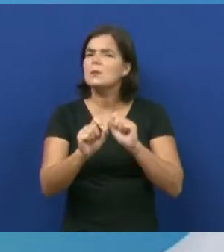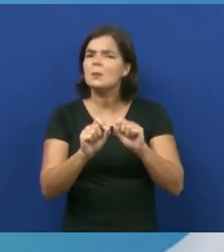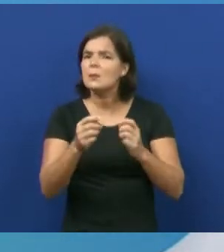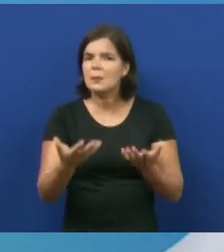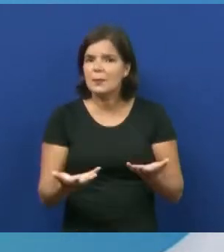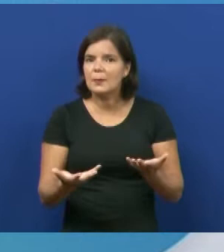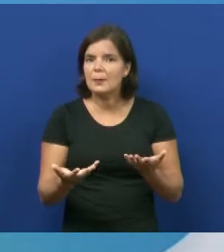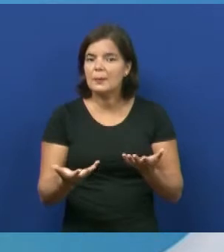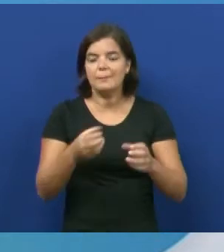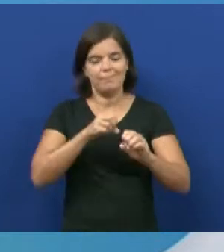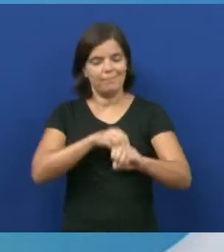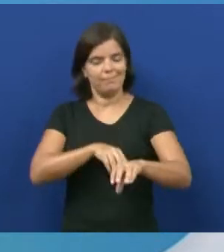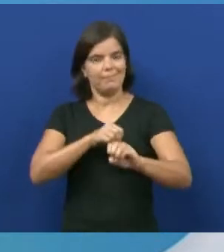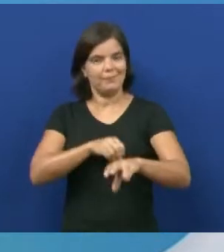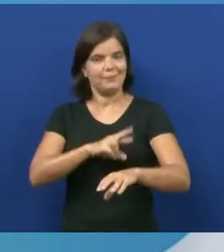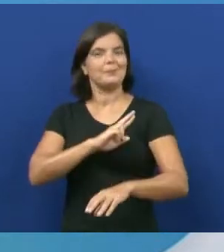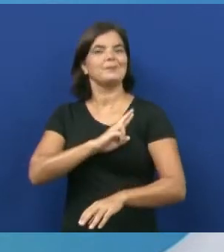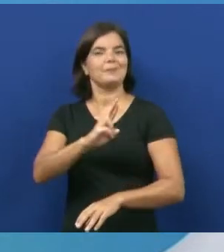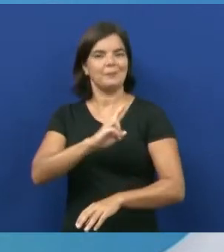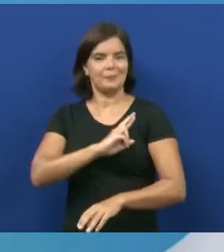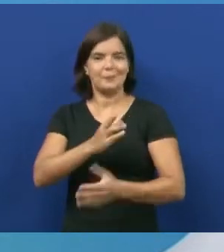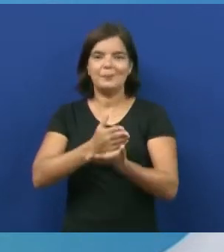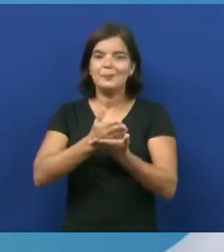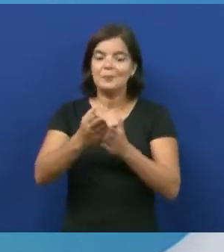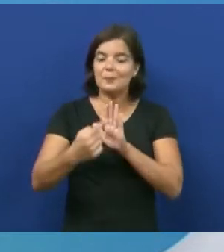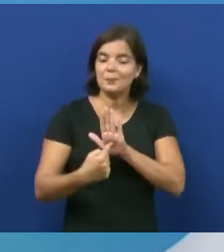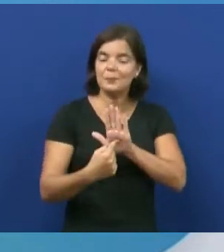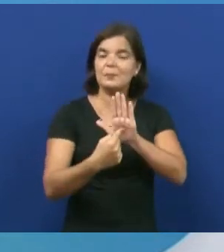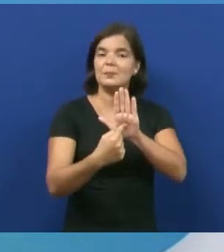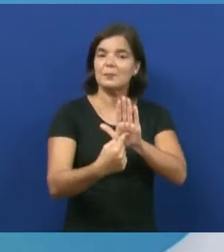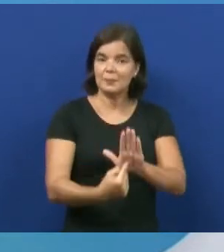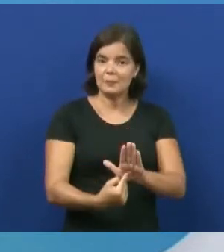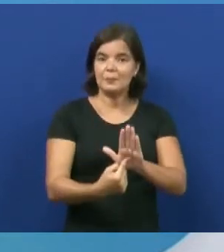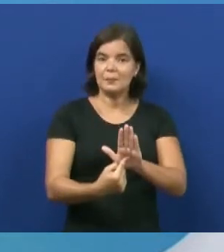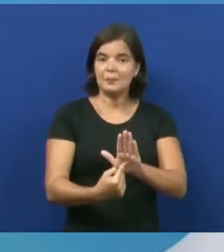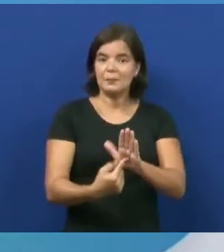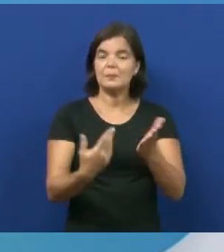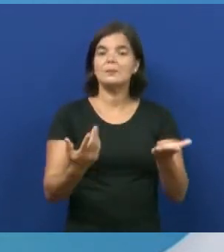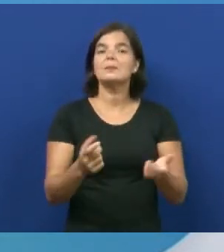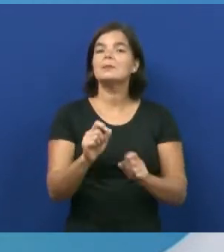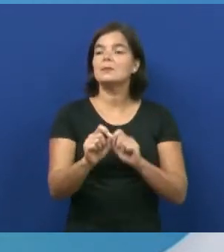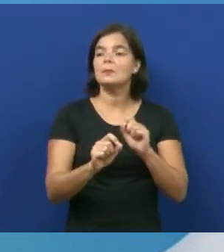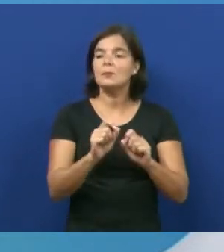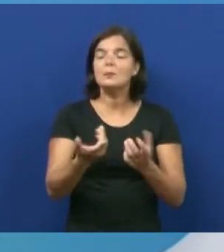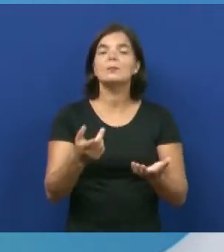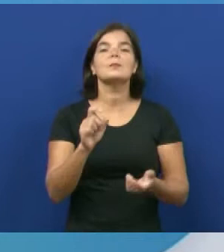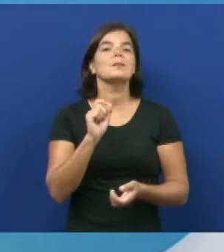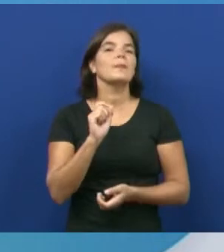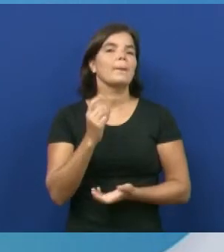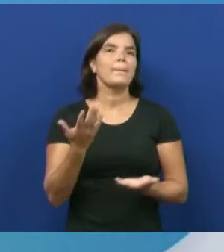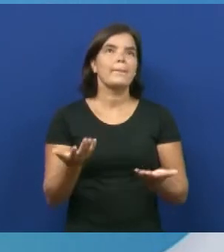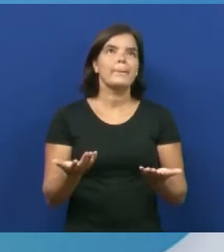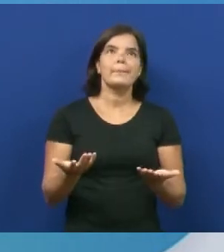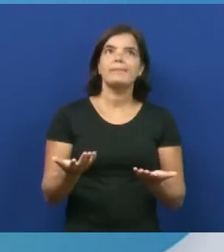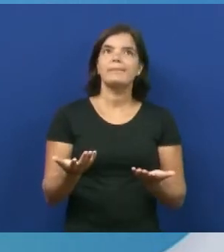isso? Ensinar os princípios cristãos, mostrar para eles que eles eram